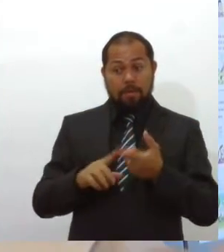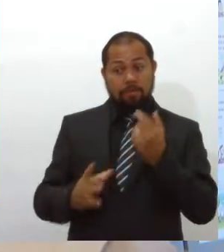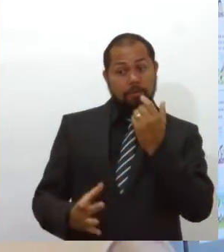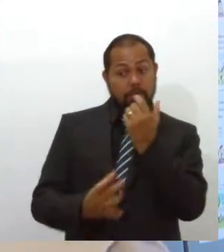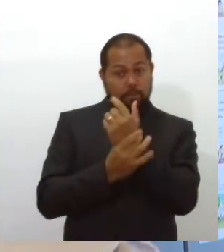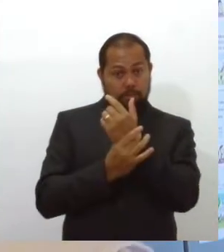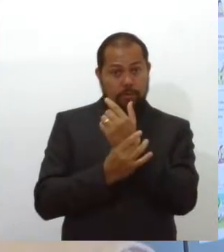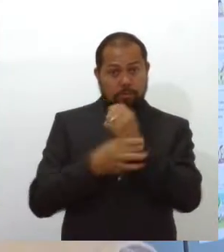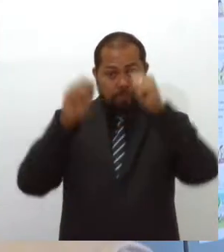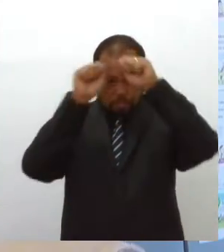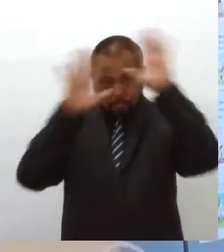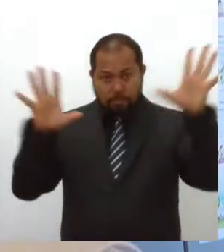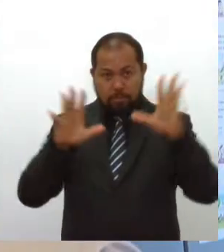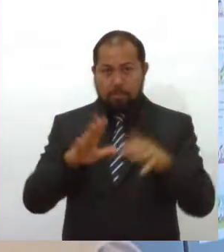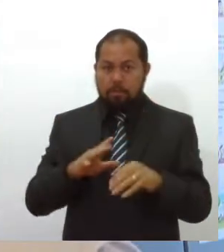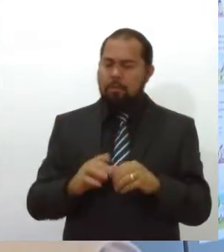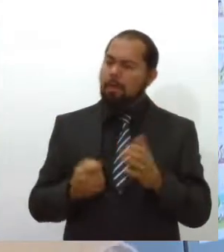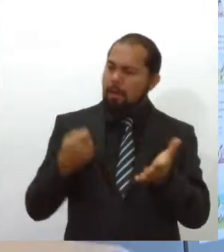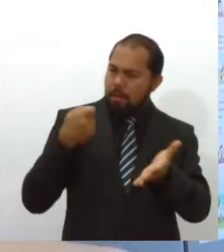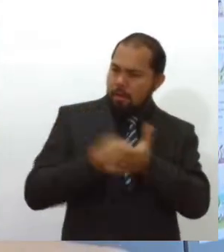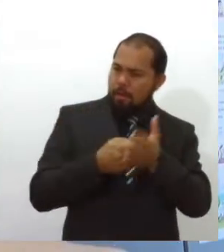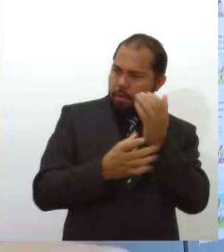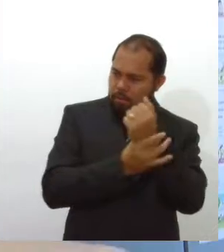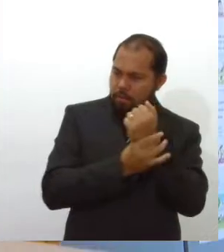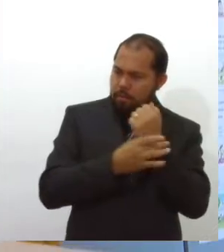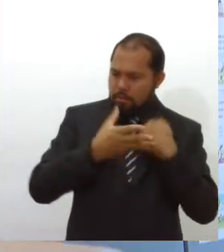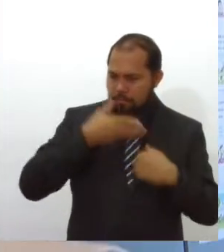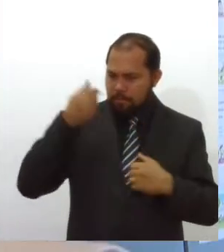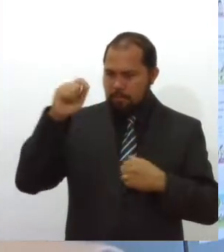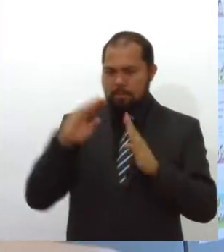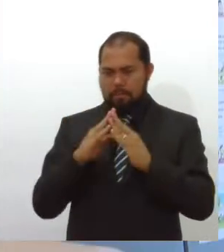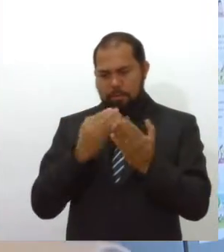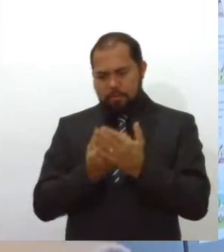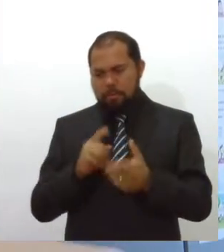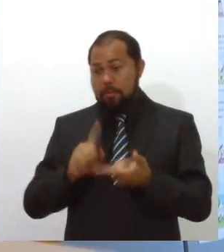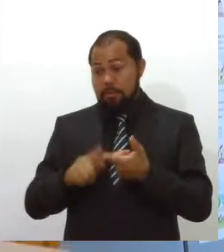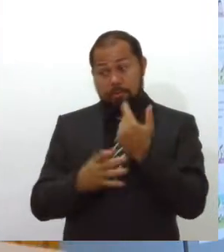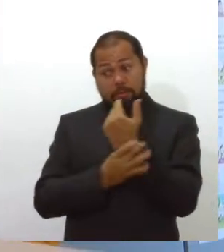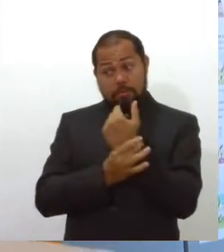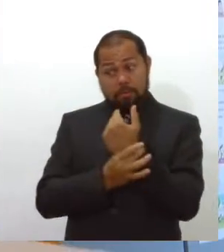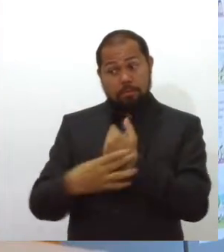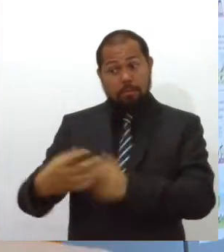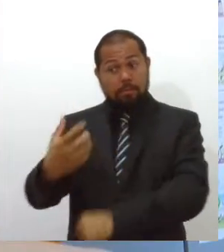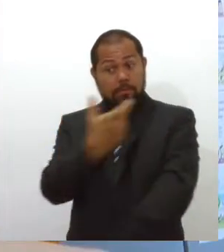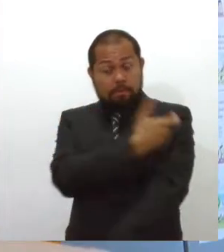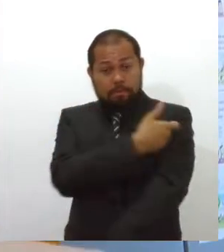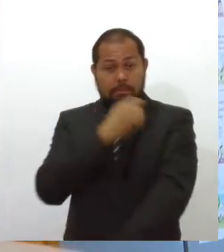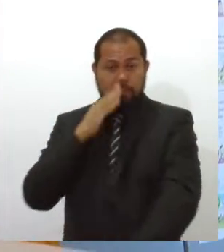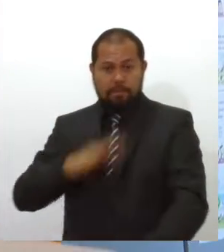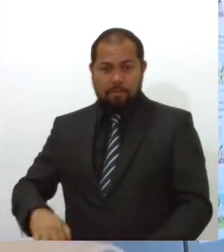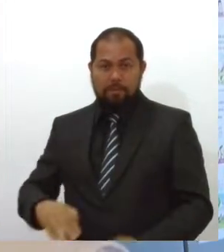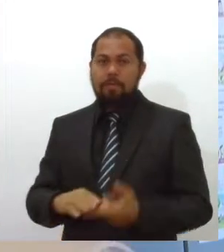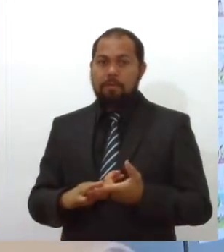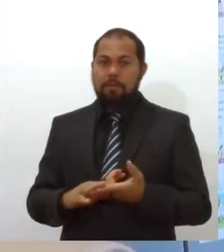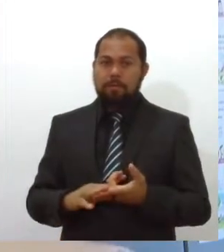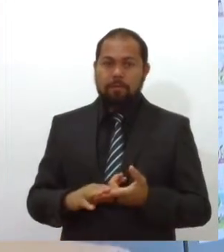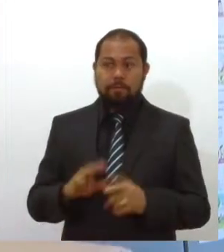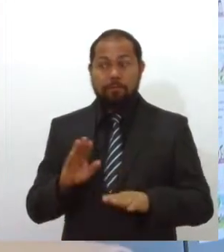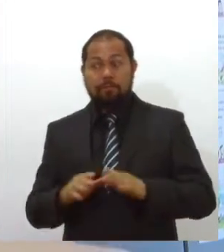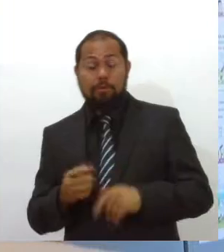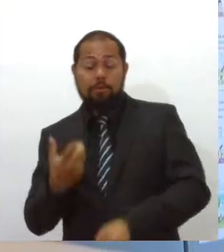garantia maior para a nossa escola e a segurança para as nossas crianças, porque tomar a vacina já é algo mais assim que a gente se sente meio inseguro. E os